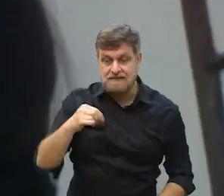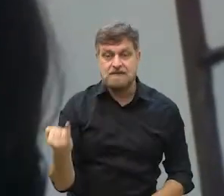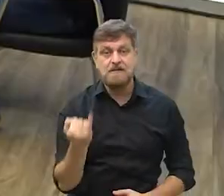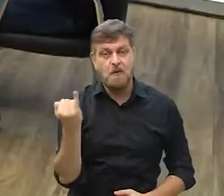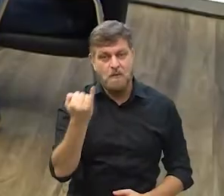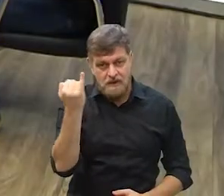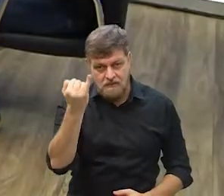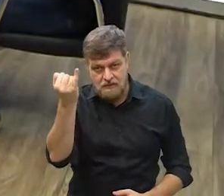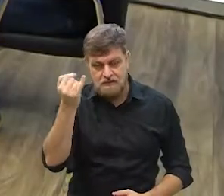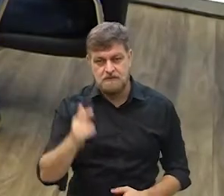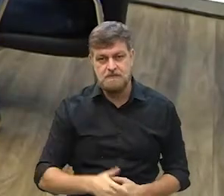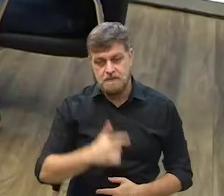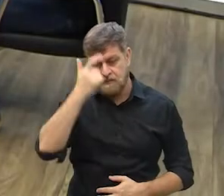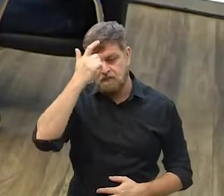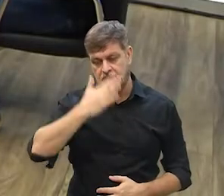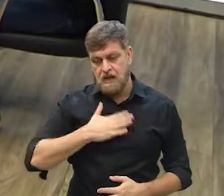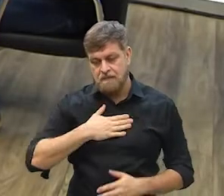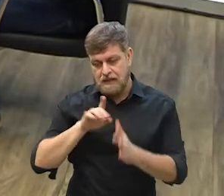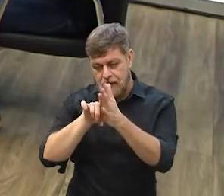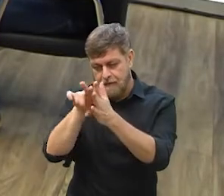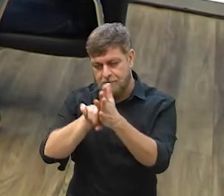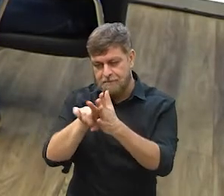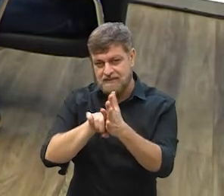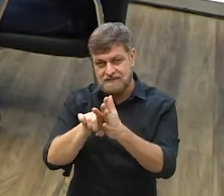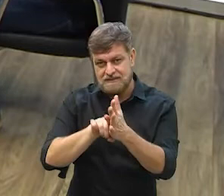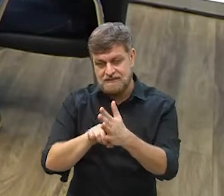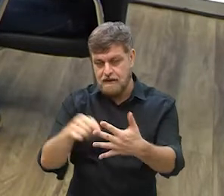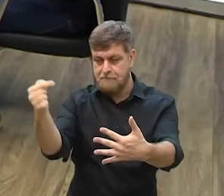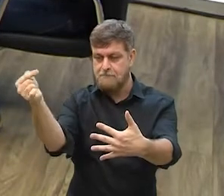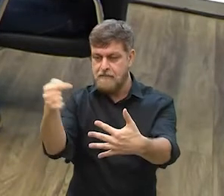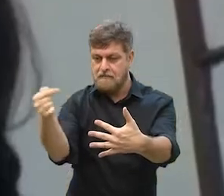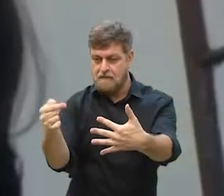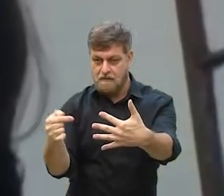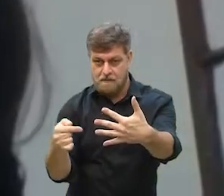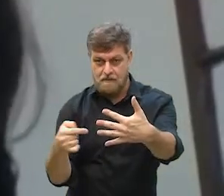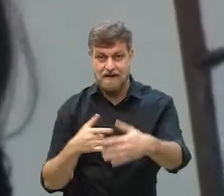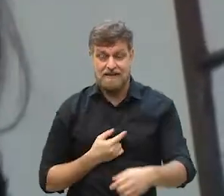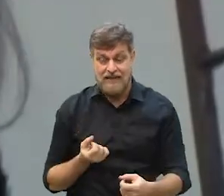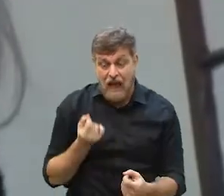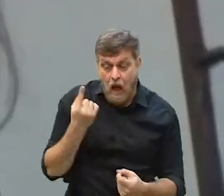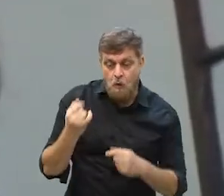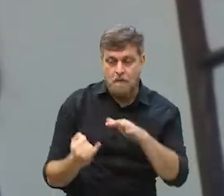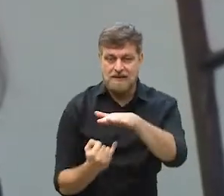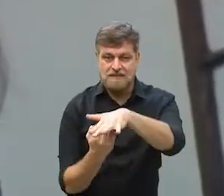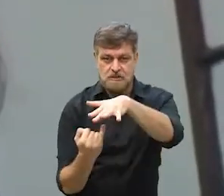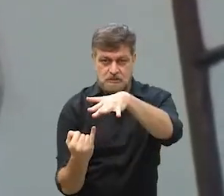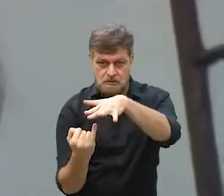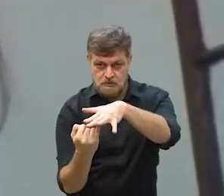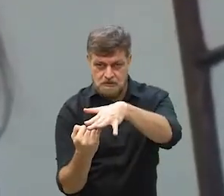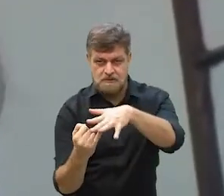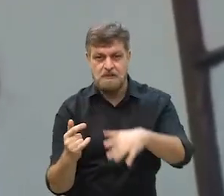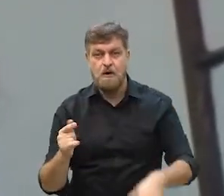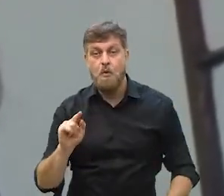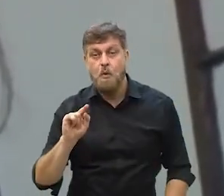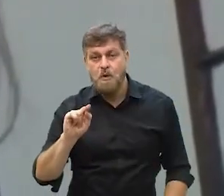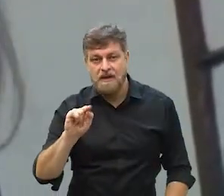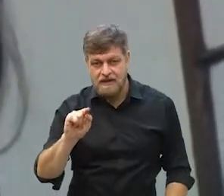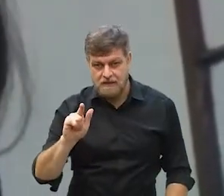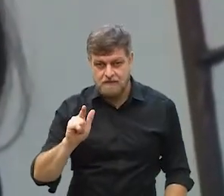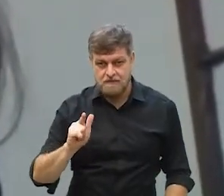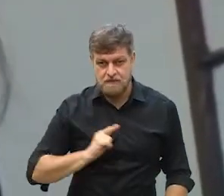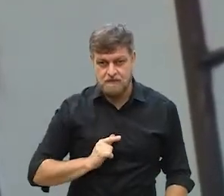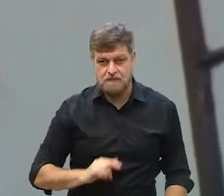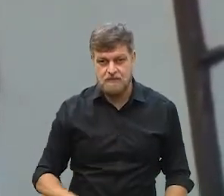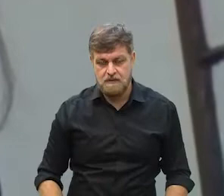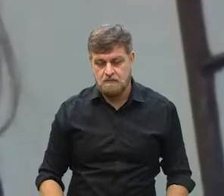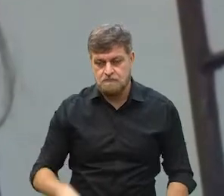elas, né? A minha pesquisa aponta bastante isso. Algumas instituições são instituições